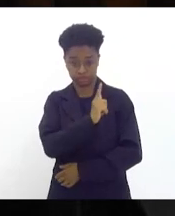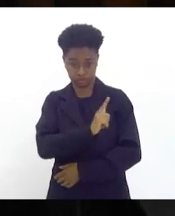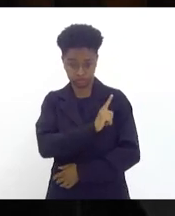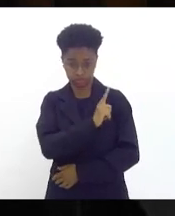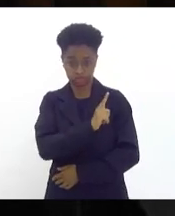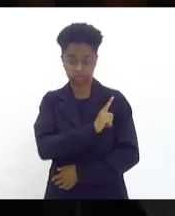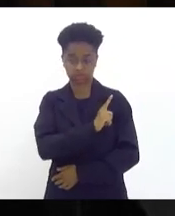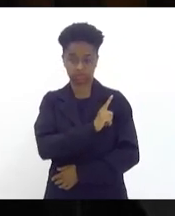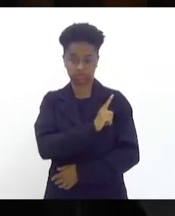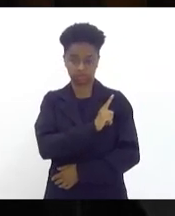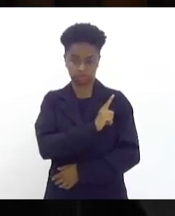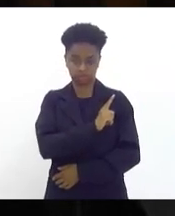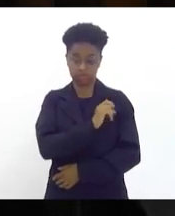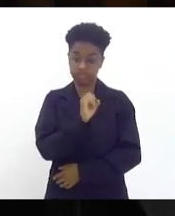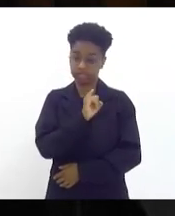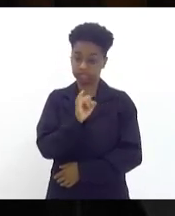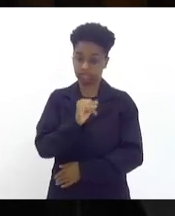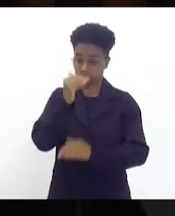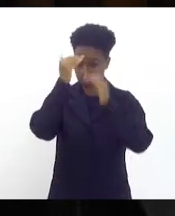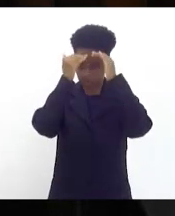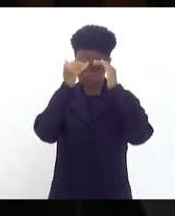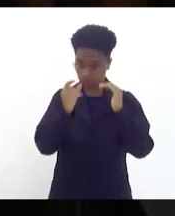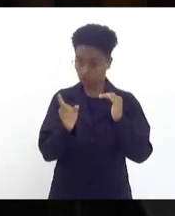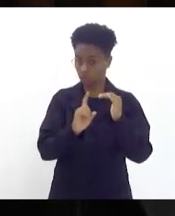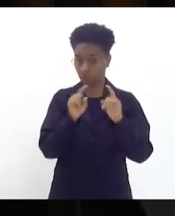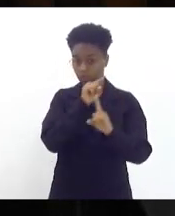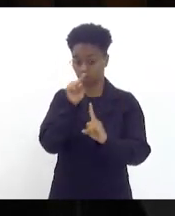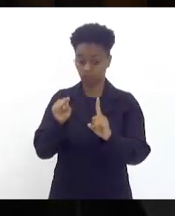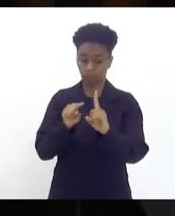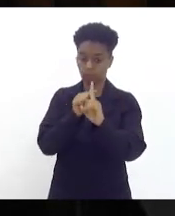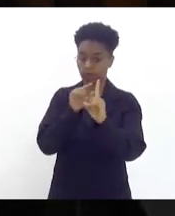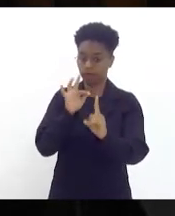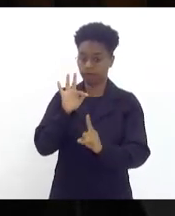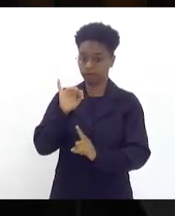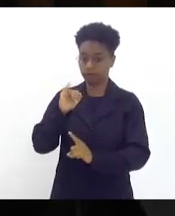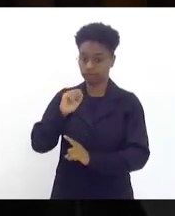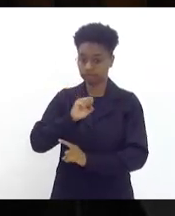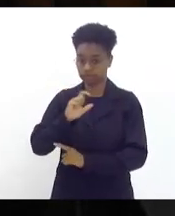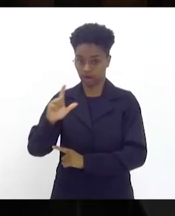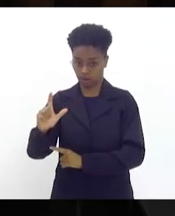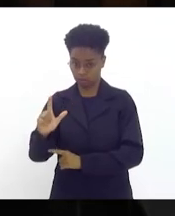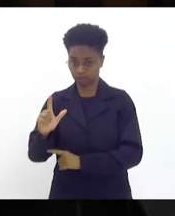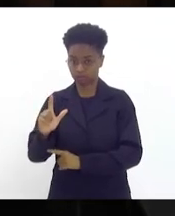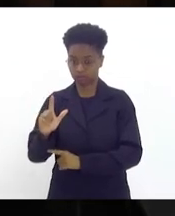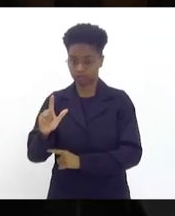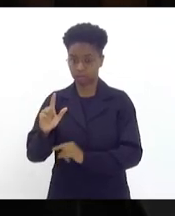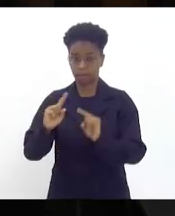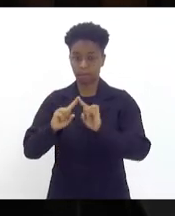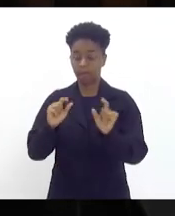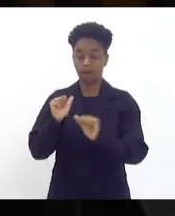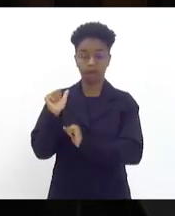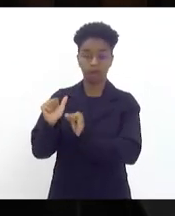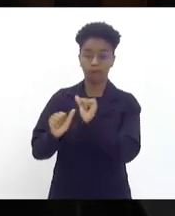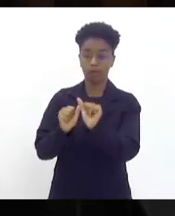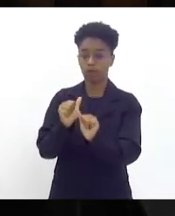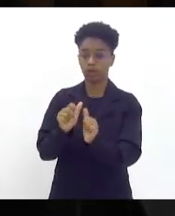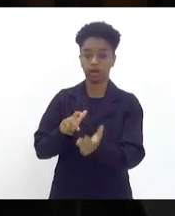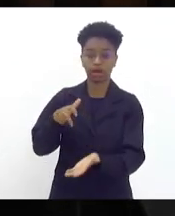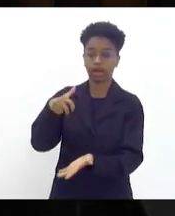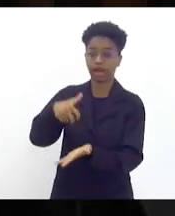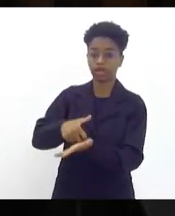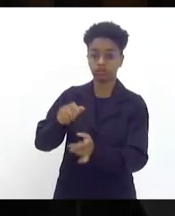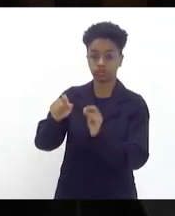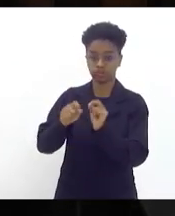que não cumprirem as metas fiscais e transforma essas punições